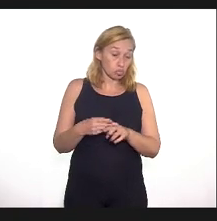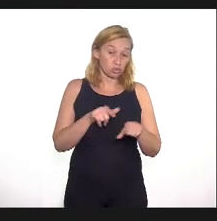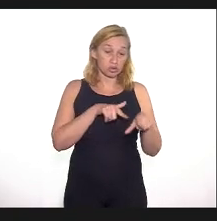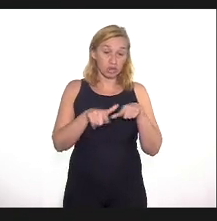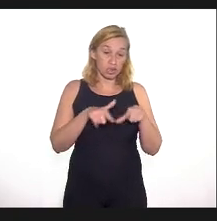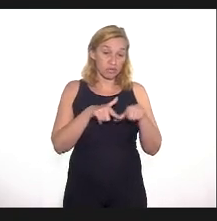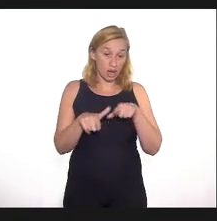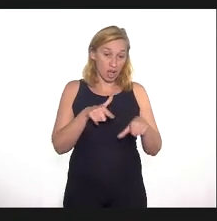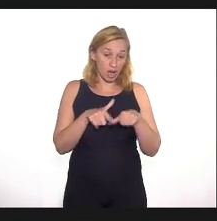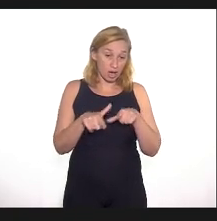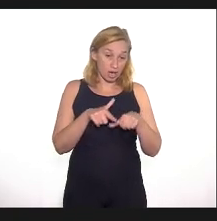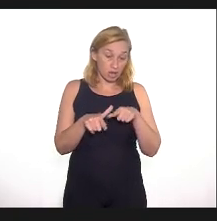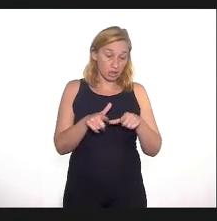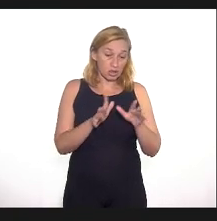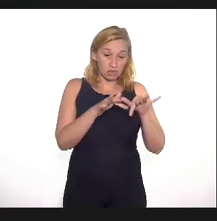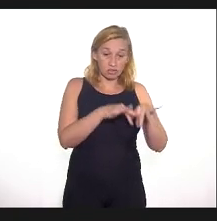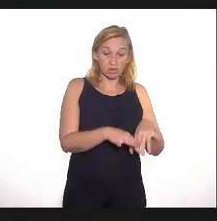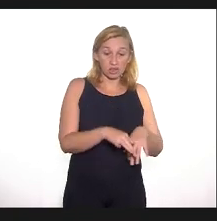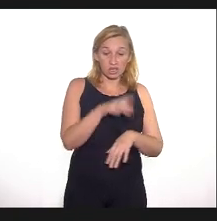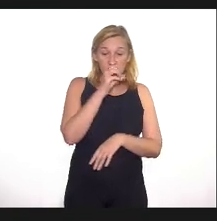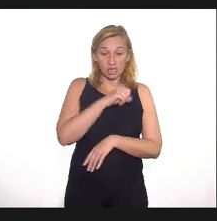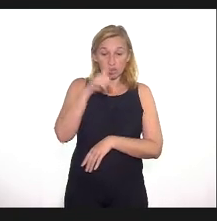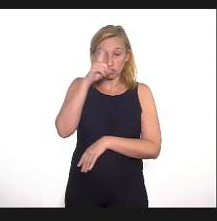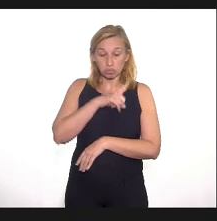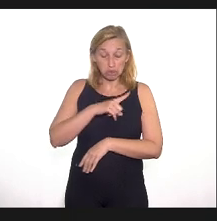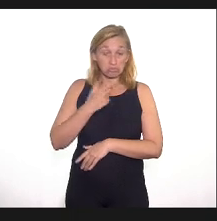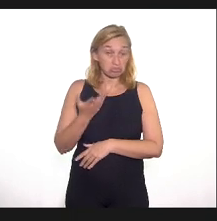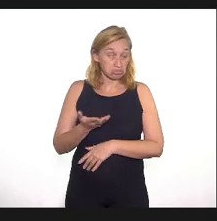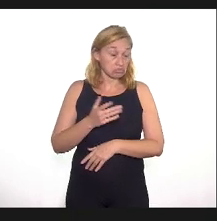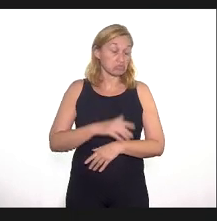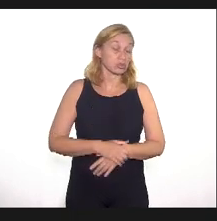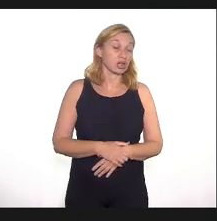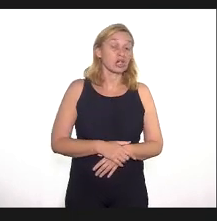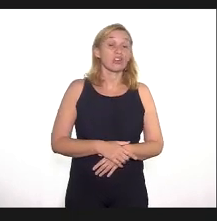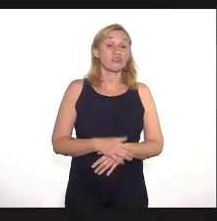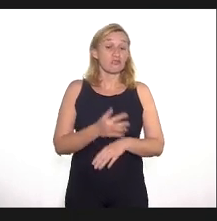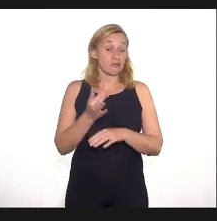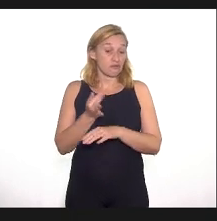trabalho feito aos finais de semana, né, aos domingos e